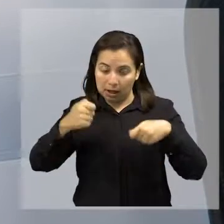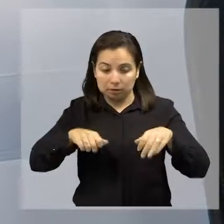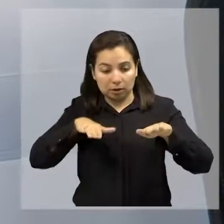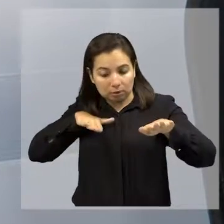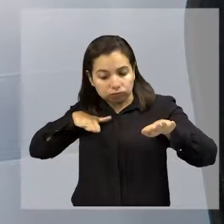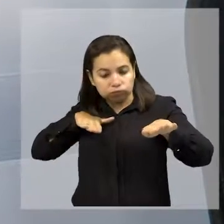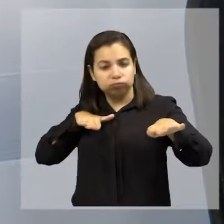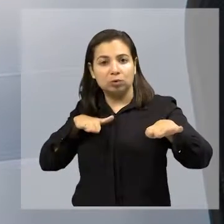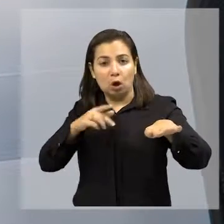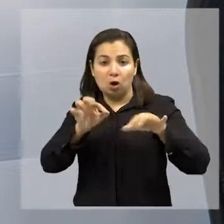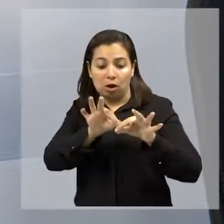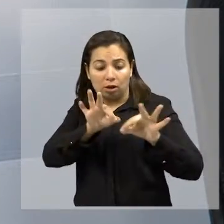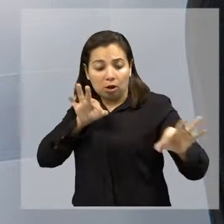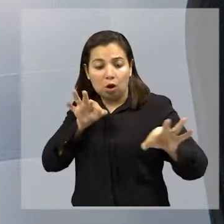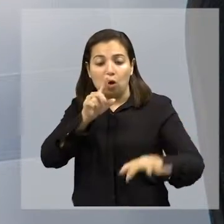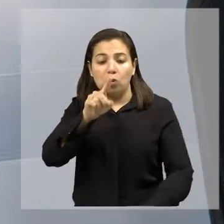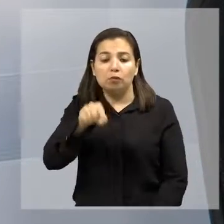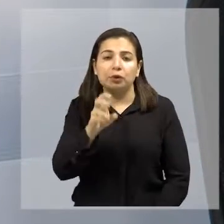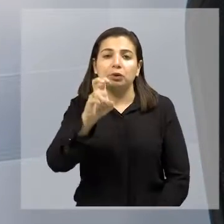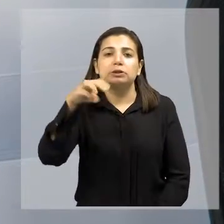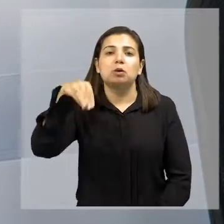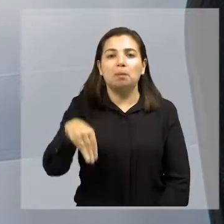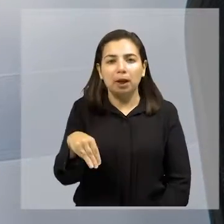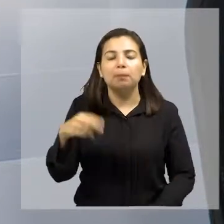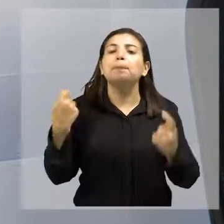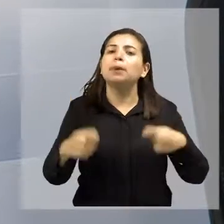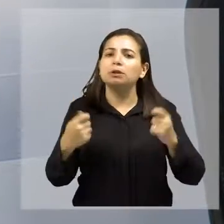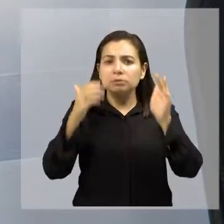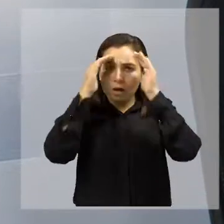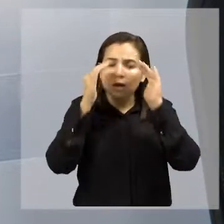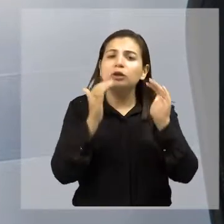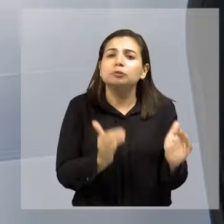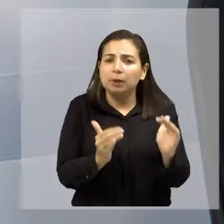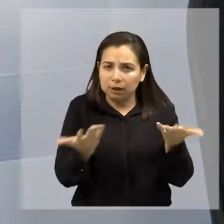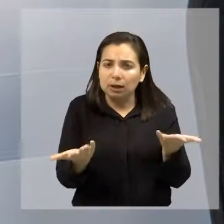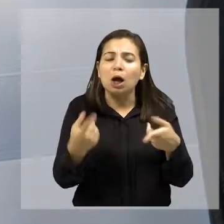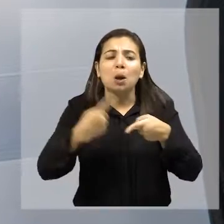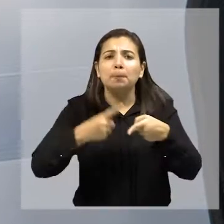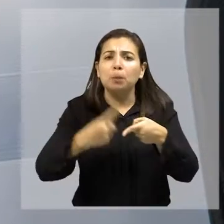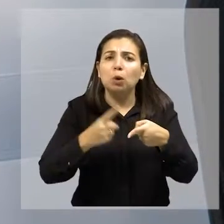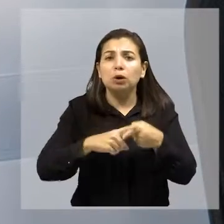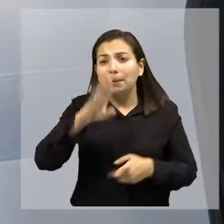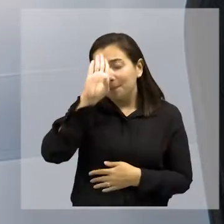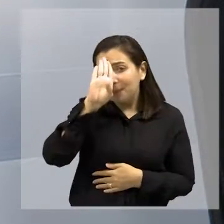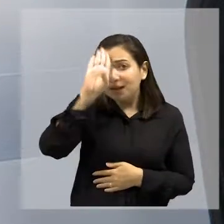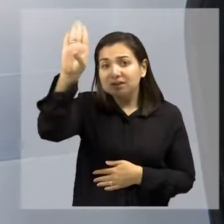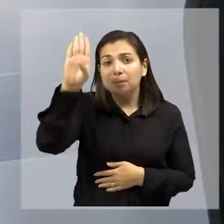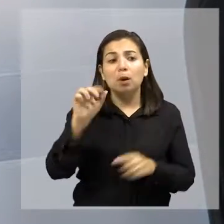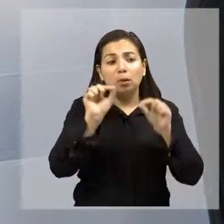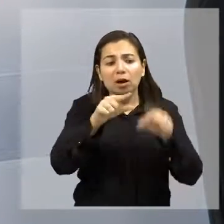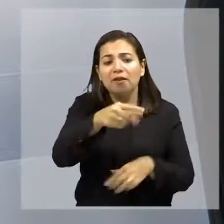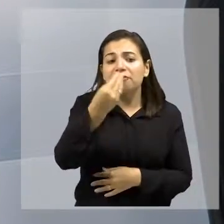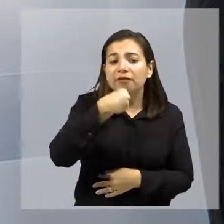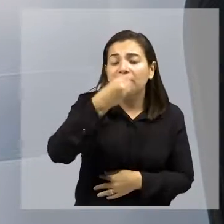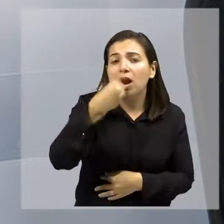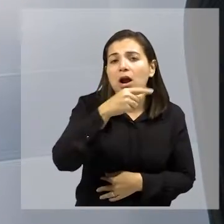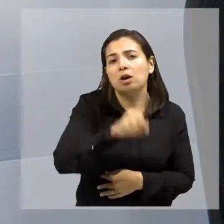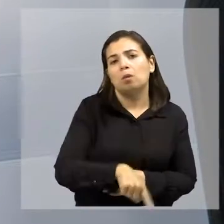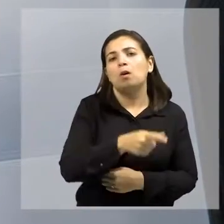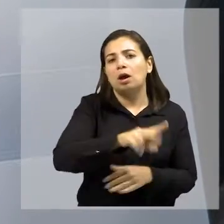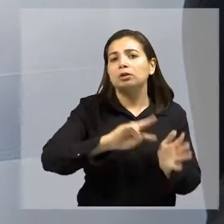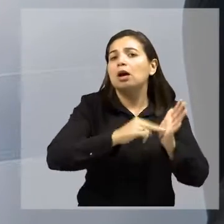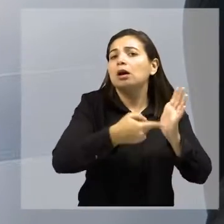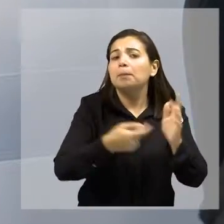Trânsito estabelece que a responsabilidade de preservar a vida do mais fraco é exatamente do veículo automotor. Então o Plano Diretor Cicloviário